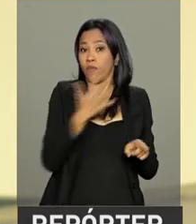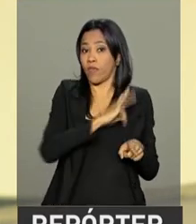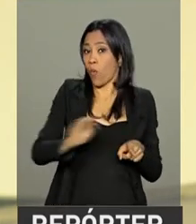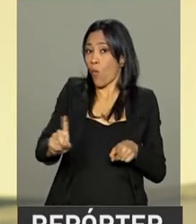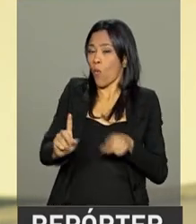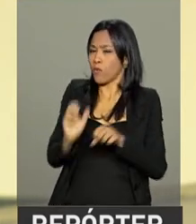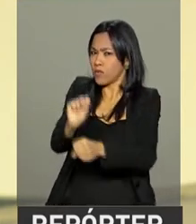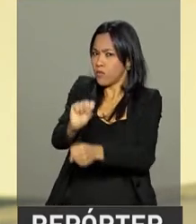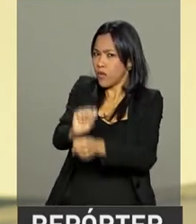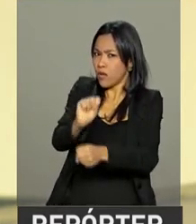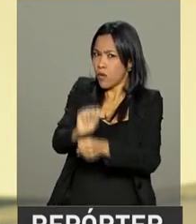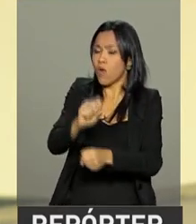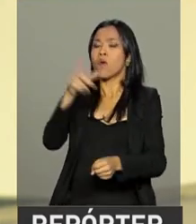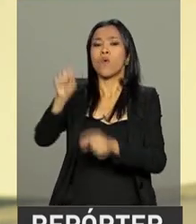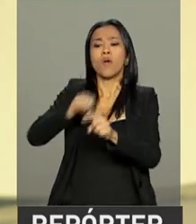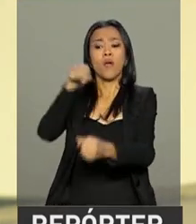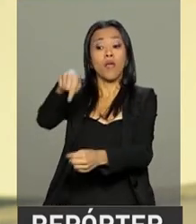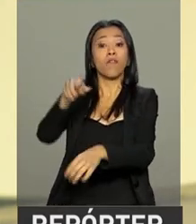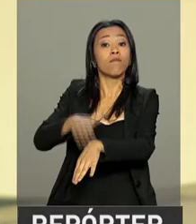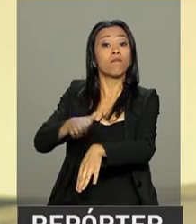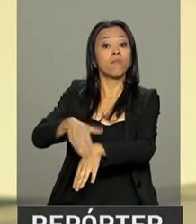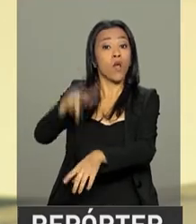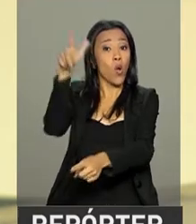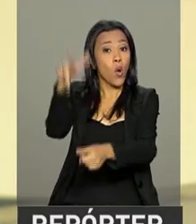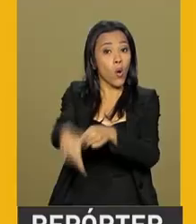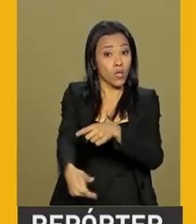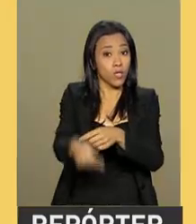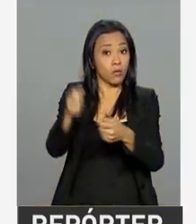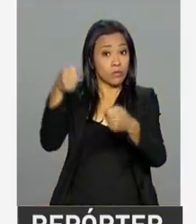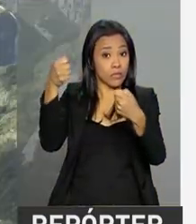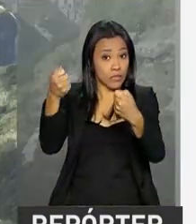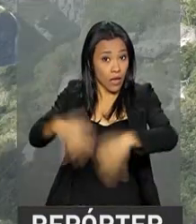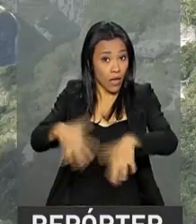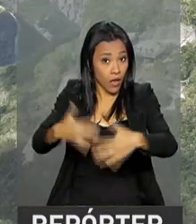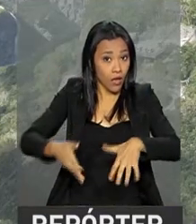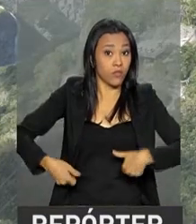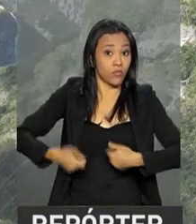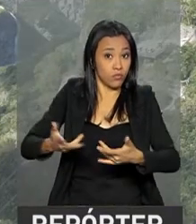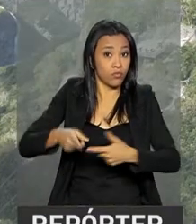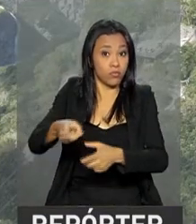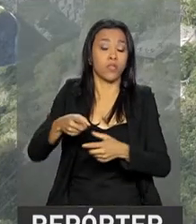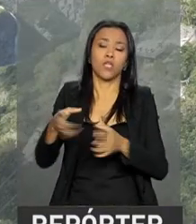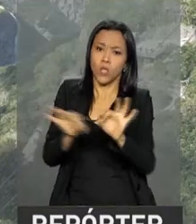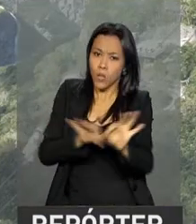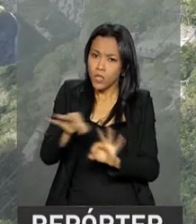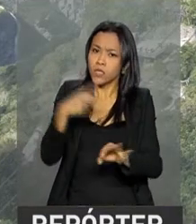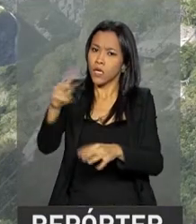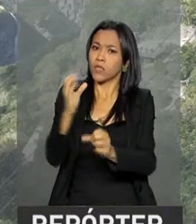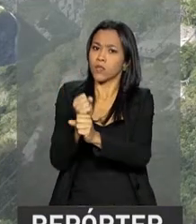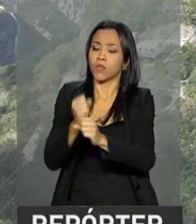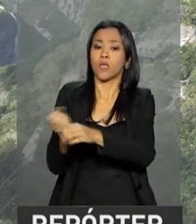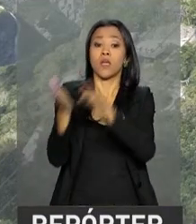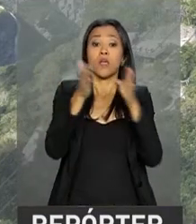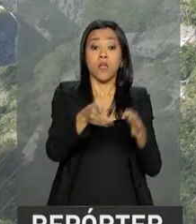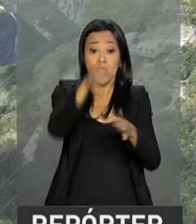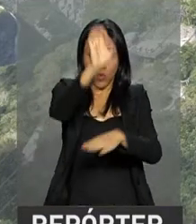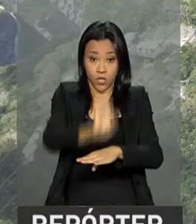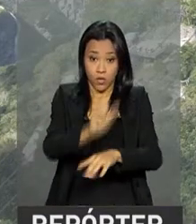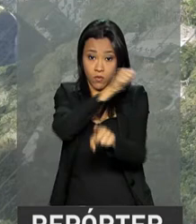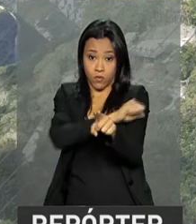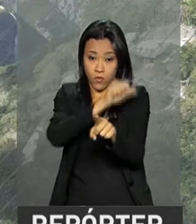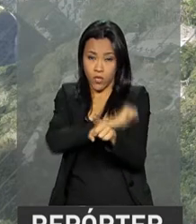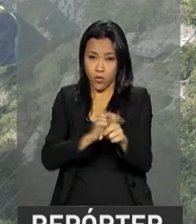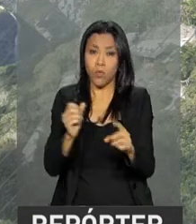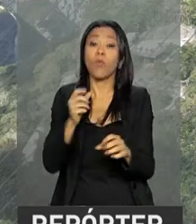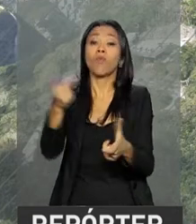cortar gastos públicos e promover aumento de receita em 2017 o rombo nas contas do estado do rio de janeiro só